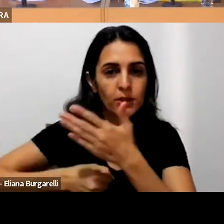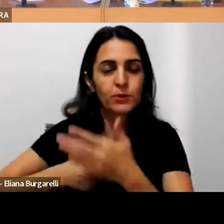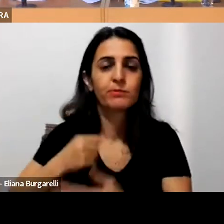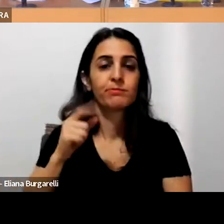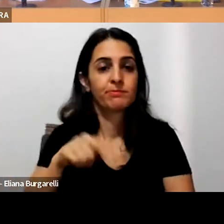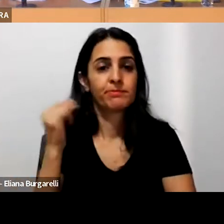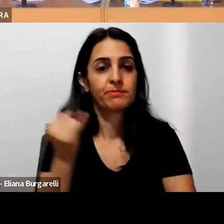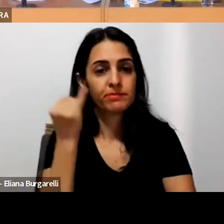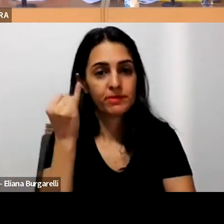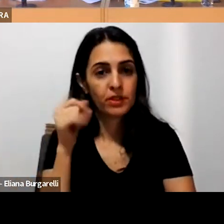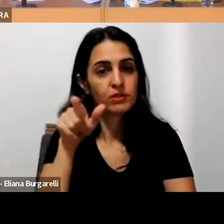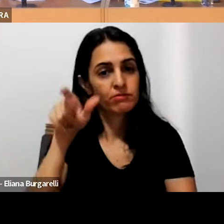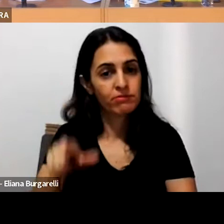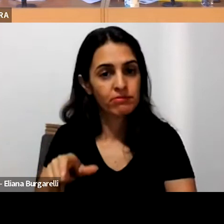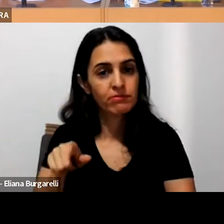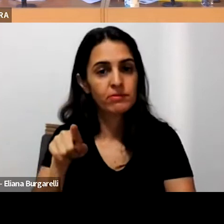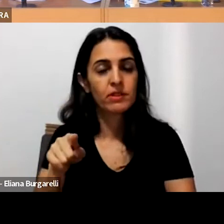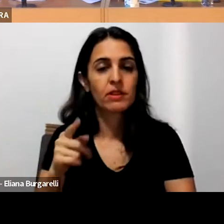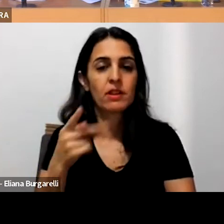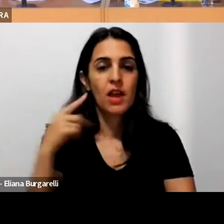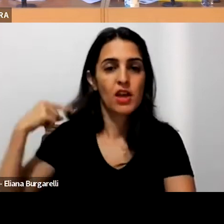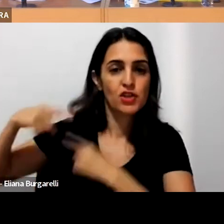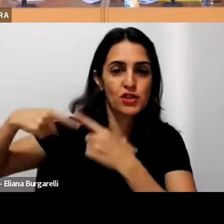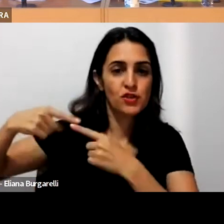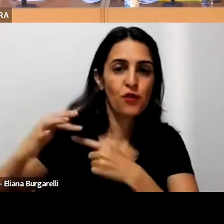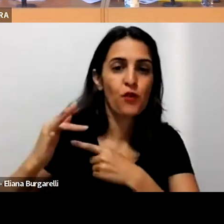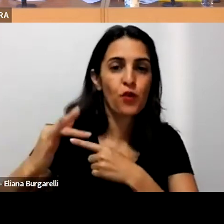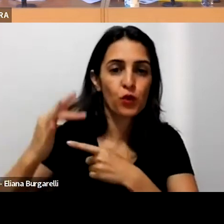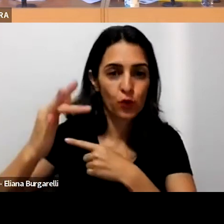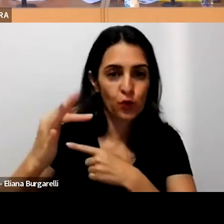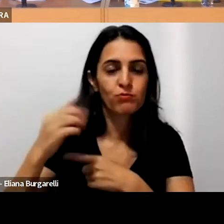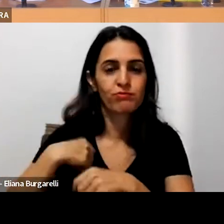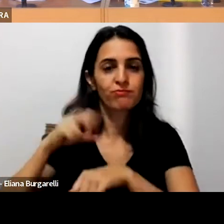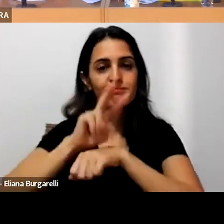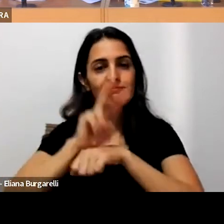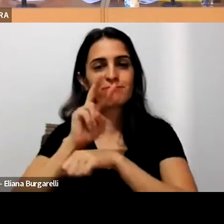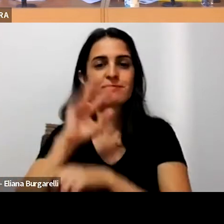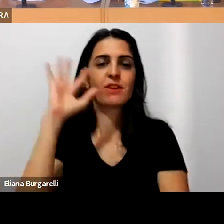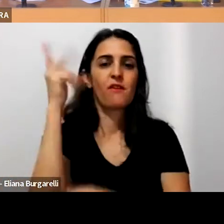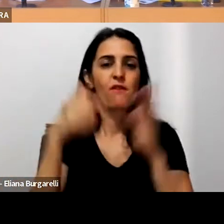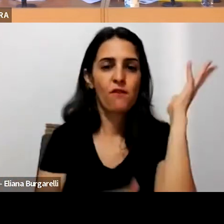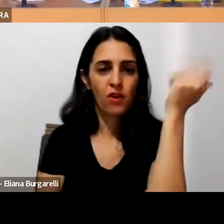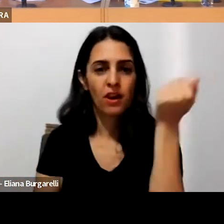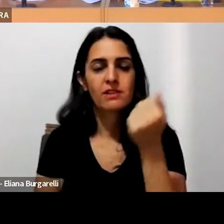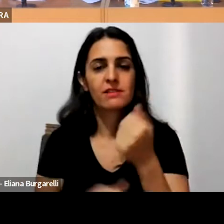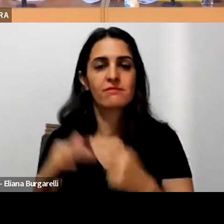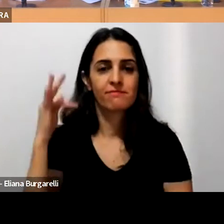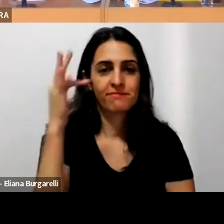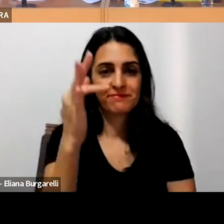porque estaremos falando de gerações futuras e a proteção desta floresta para a geração